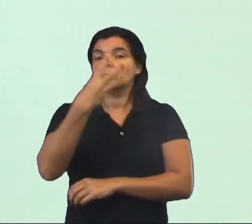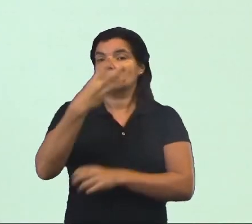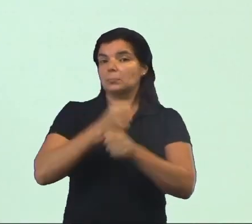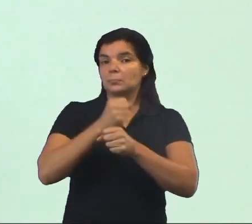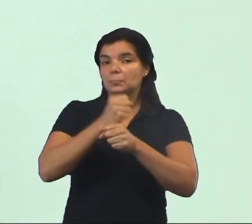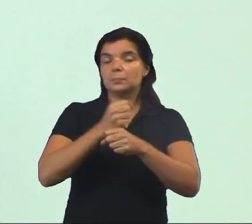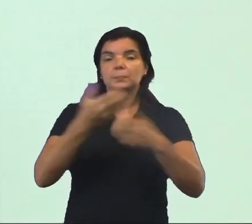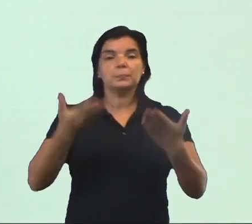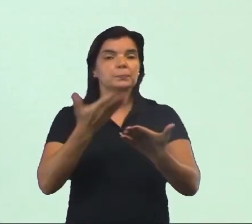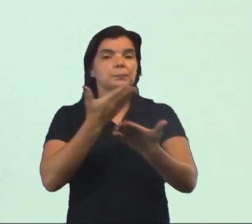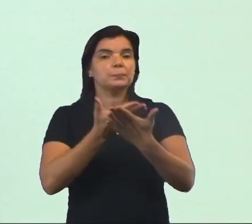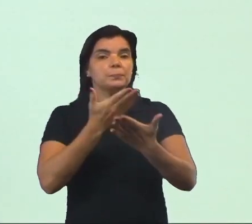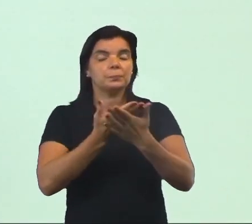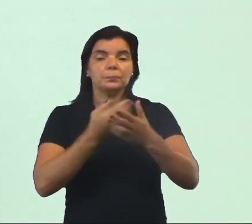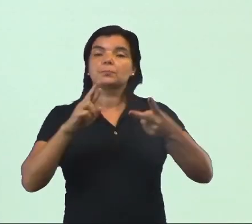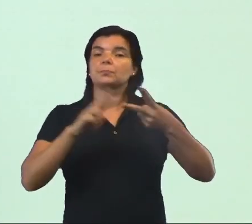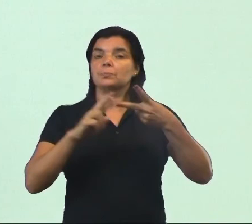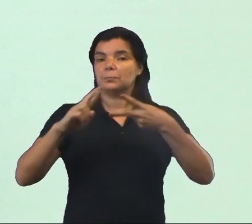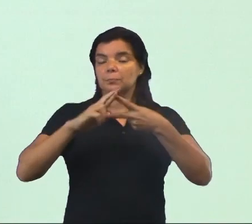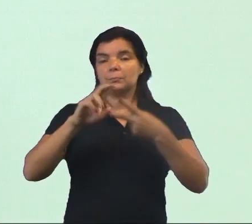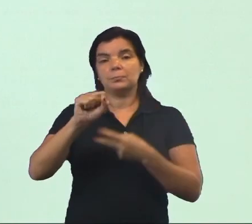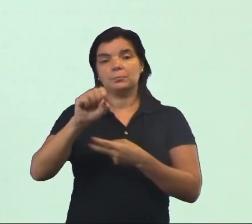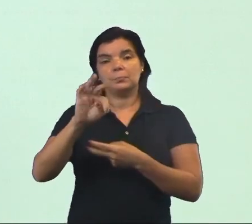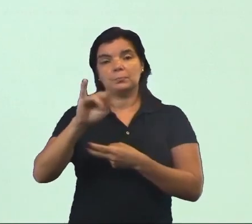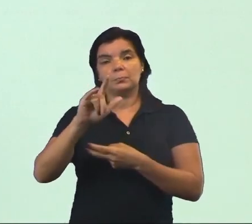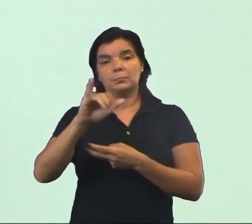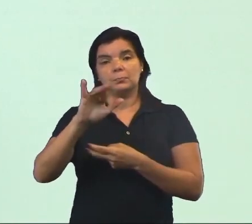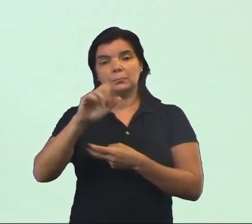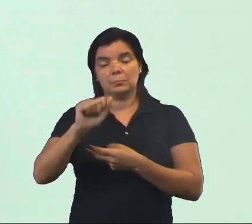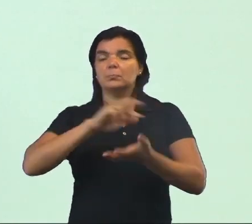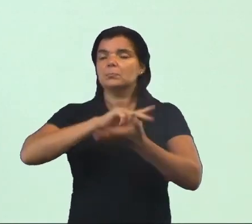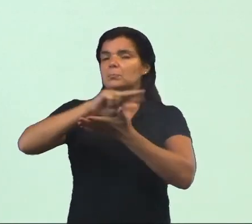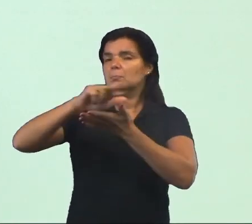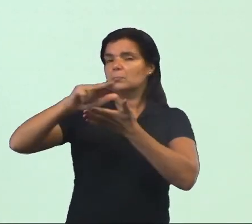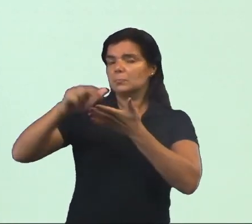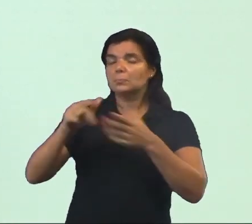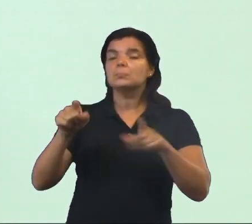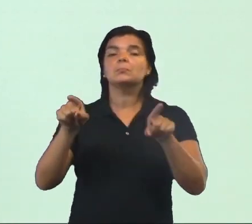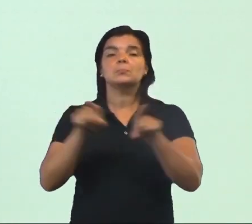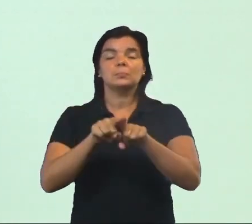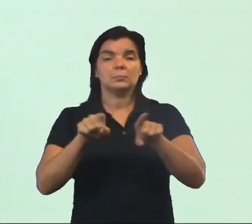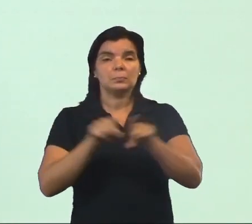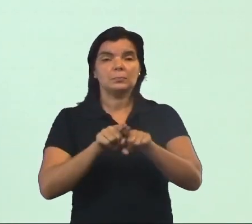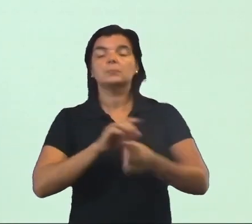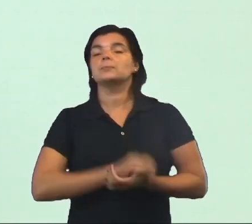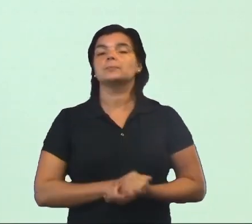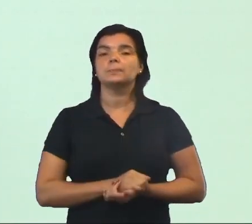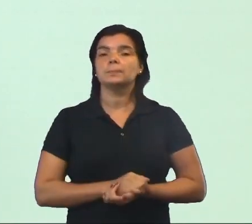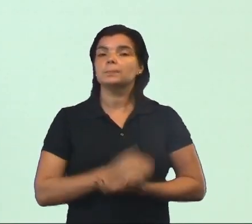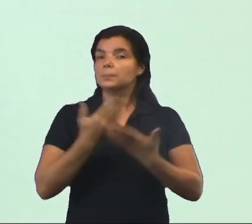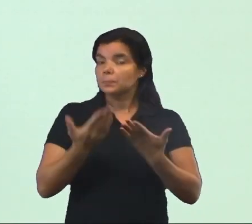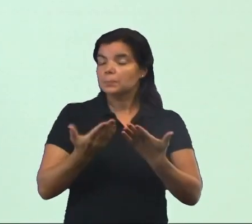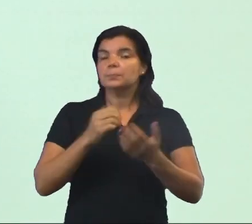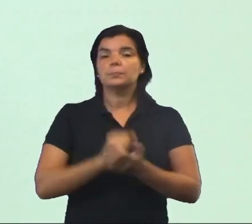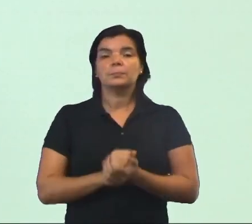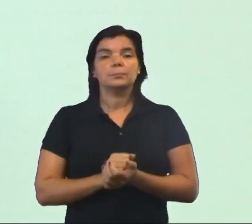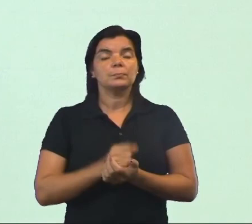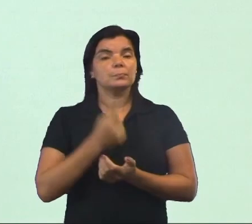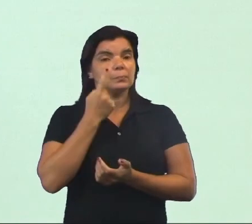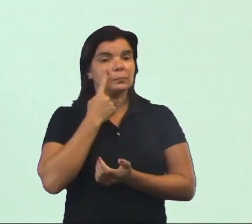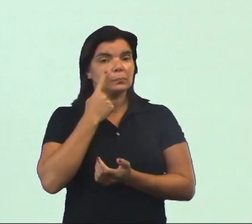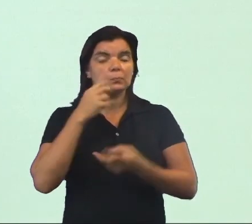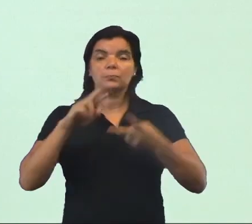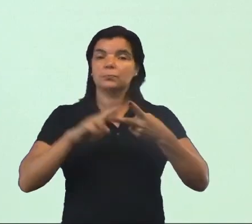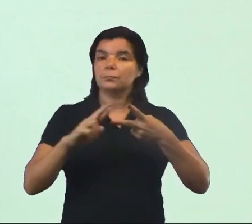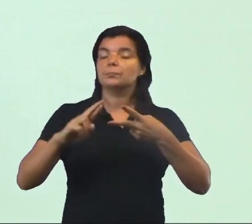Hoje nós estudamos sobre os recursos estilísticos da notícia. Há vários outros recursos estilísticos, né? Há outras formas de